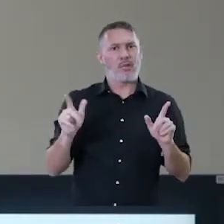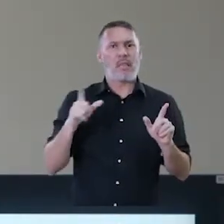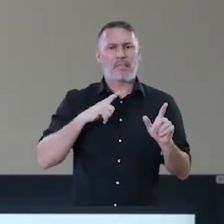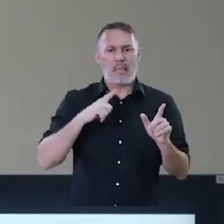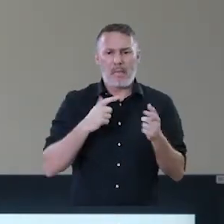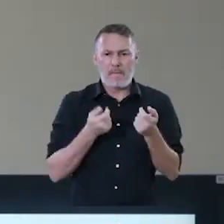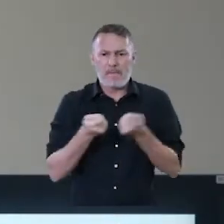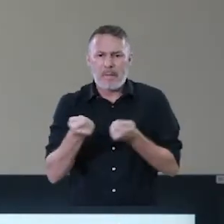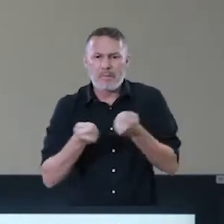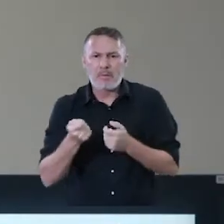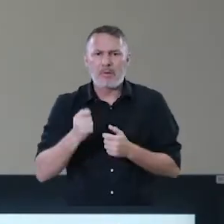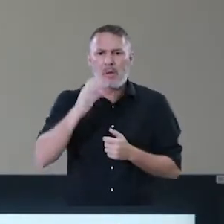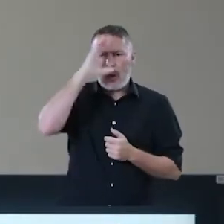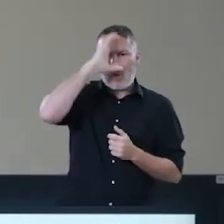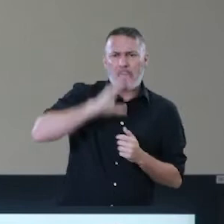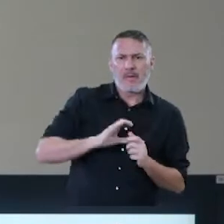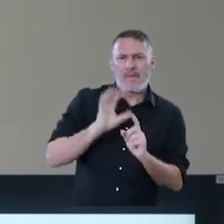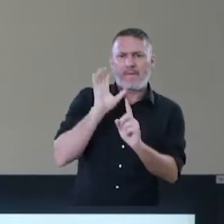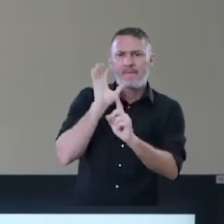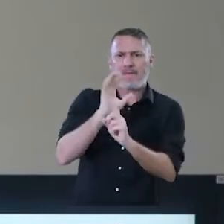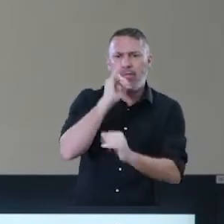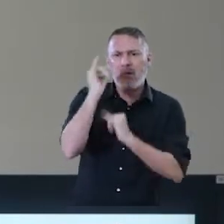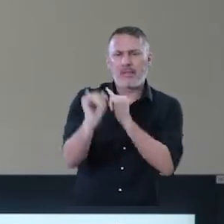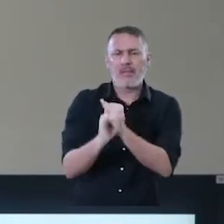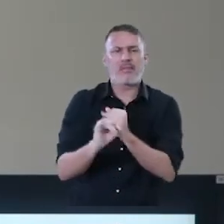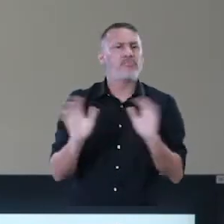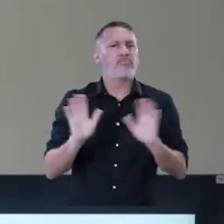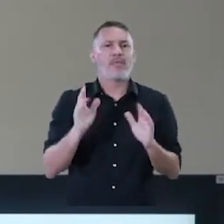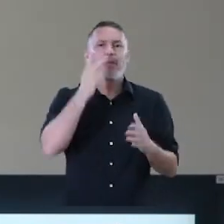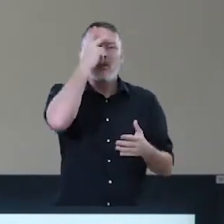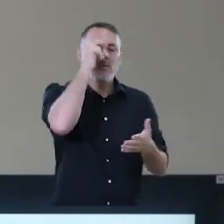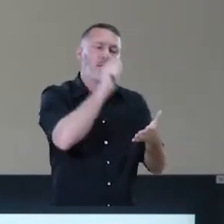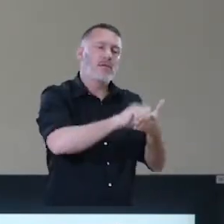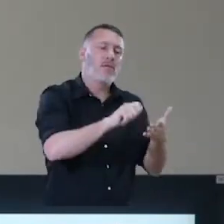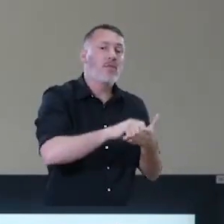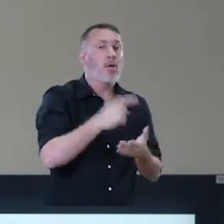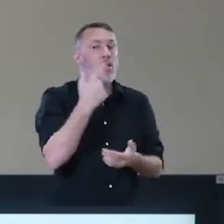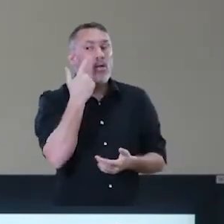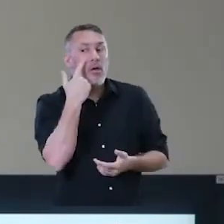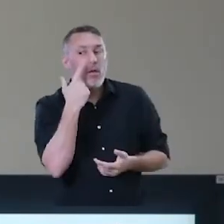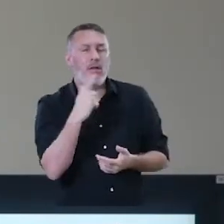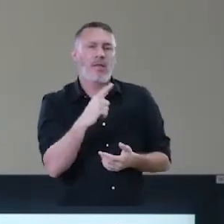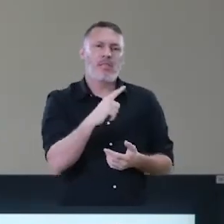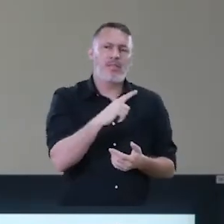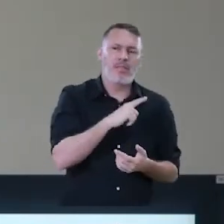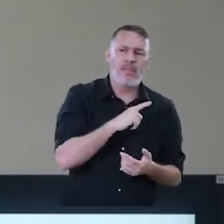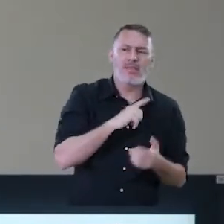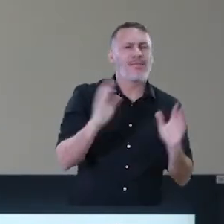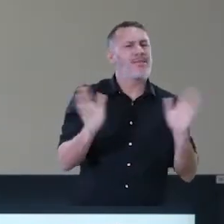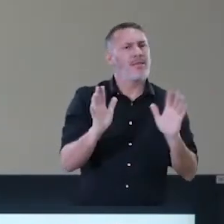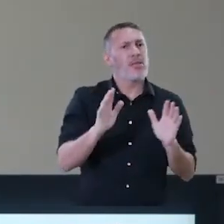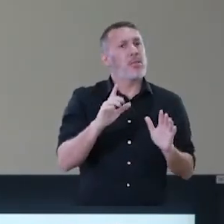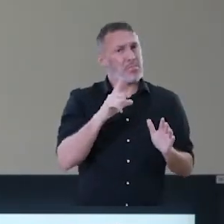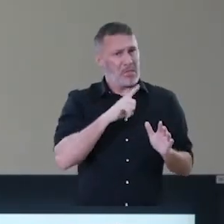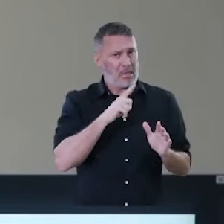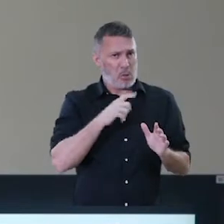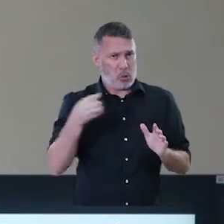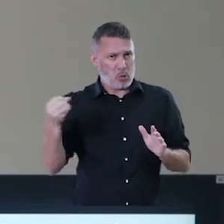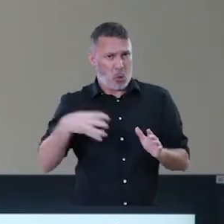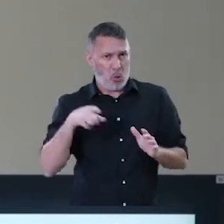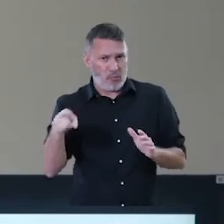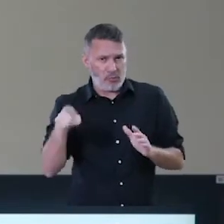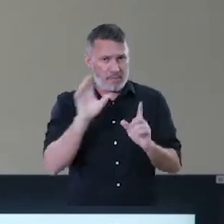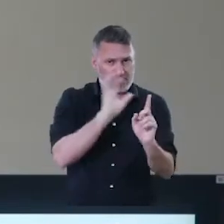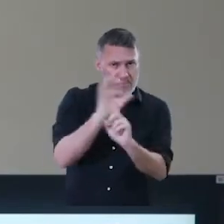o texto falando sobre a manipulação do comportamento dos usuários na internet, ele fala o seguinte, não, isso aí não é um tema agora não, tem